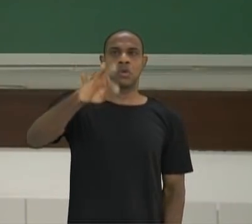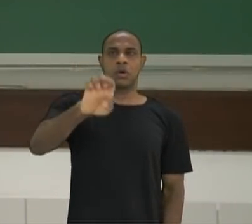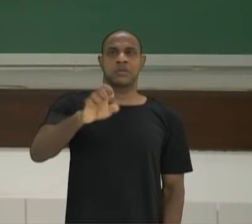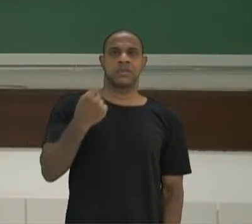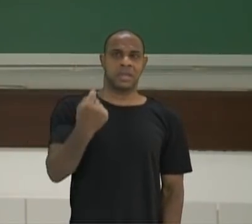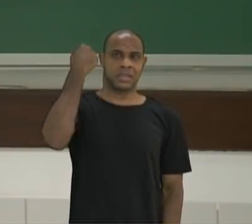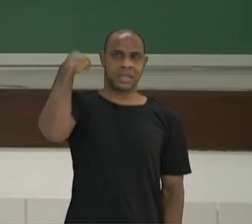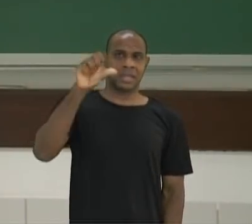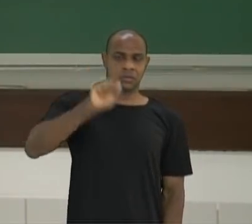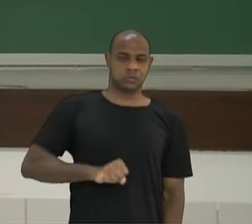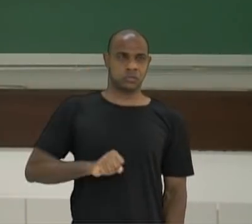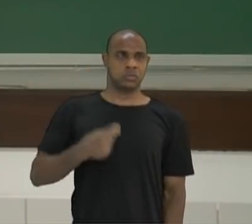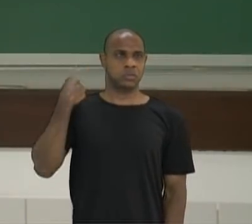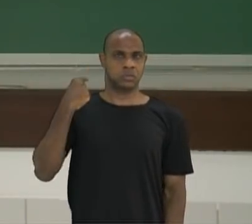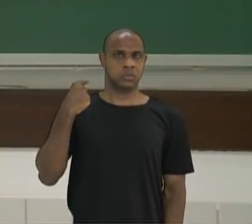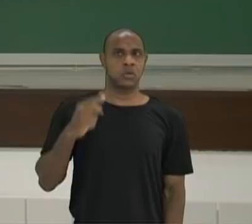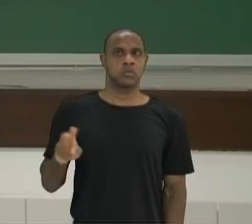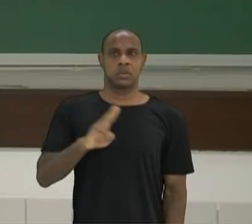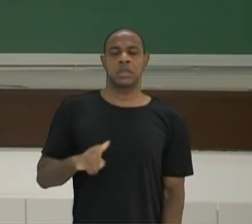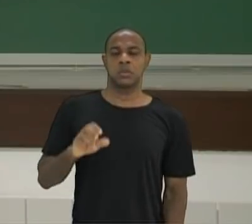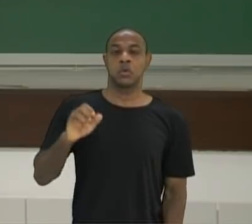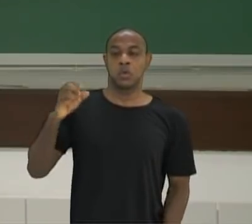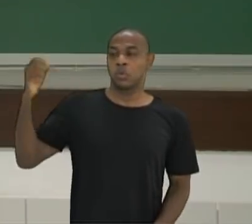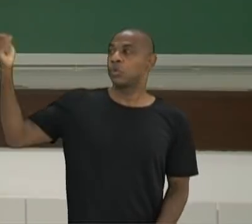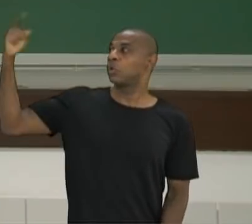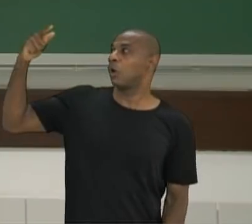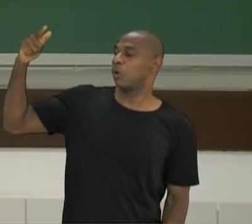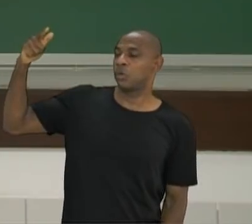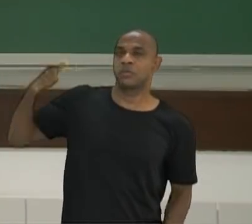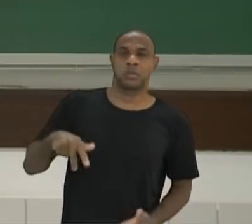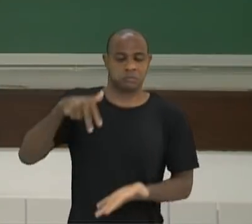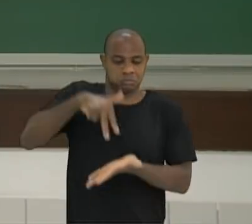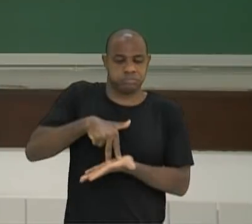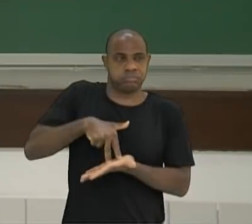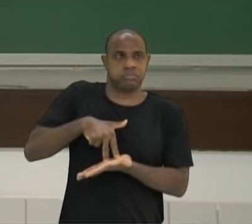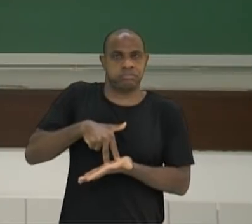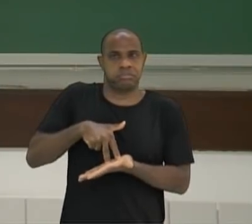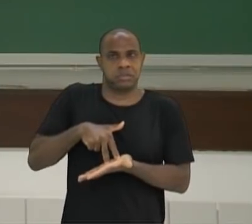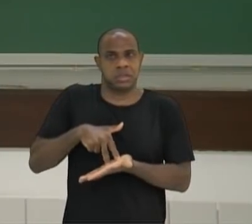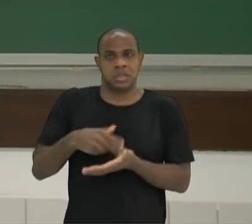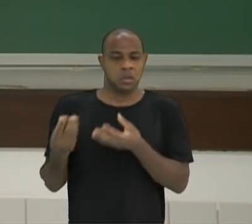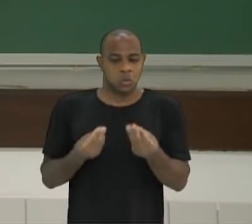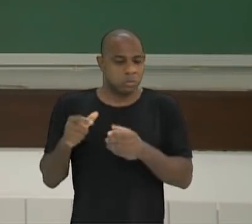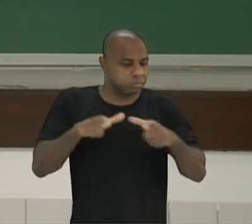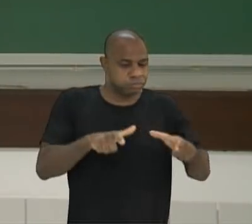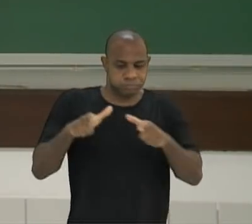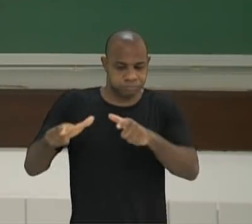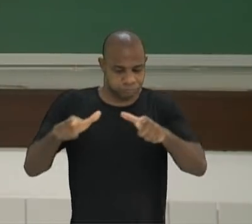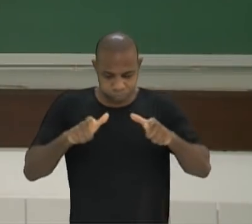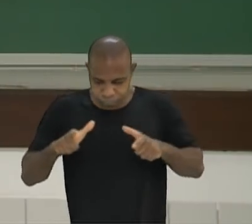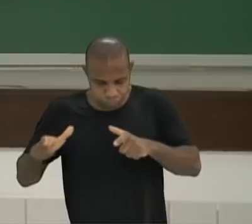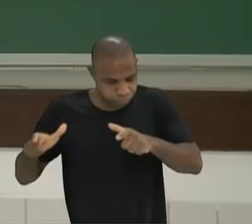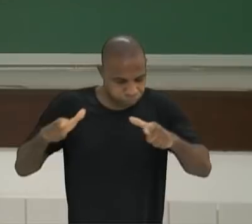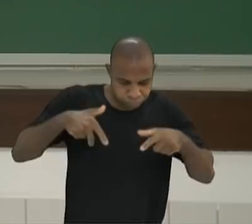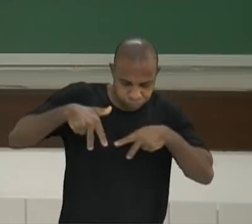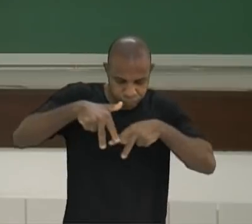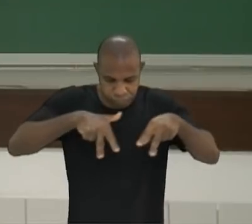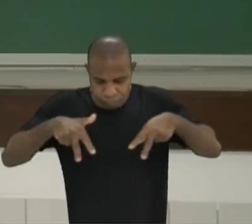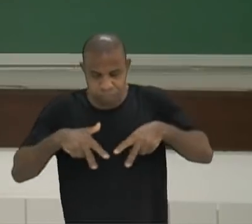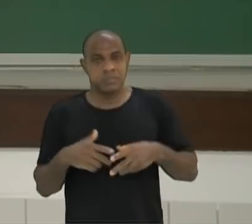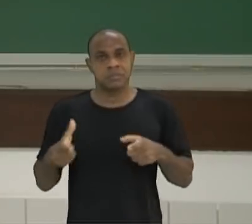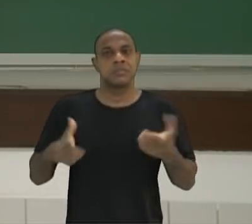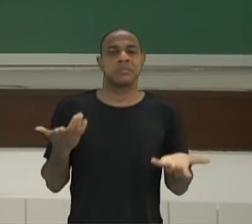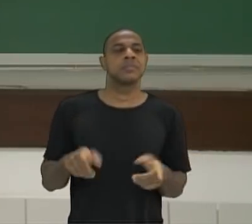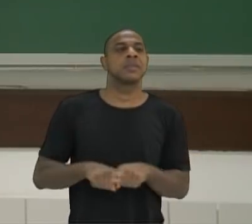Ou seja, utilizando o Sol, a gente pode se posicionar e se orientar no espaço geográfico. Algo muito